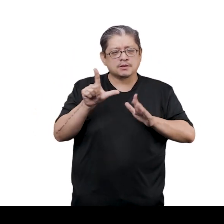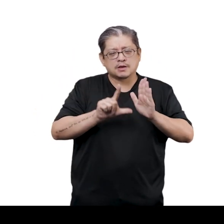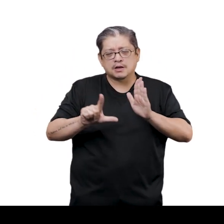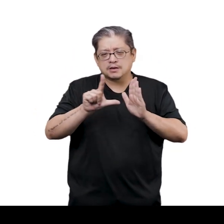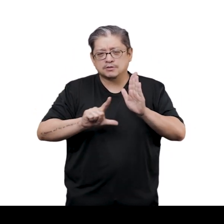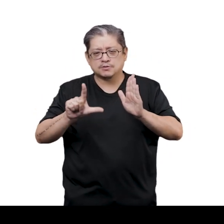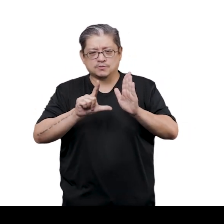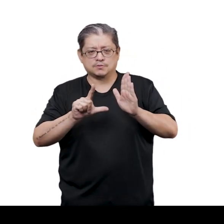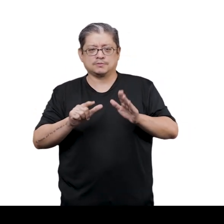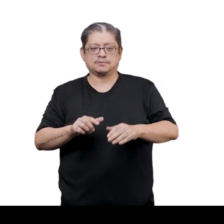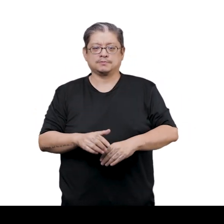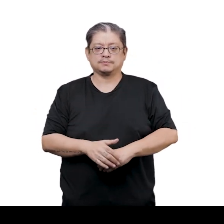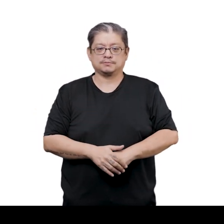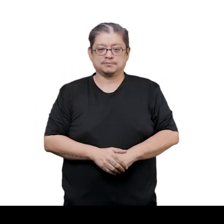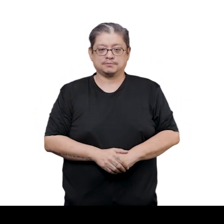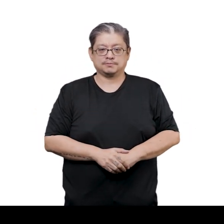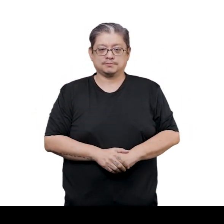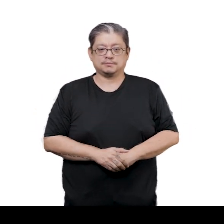literatura.